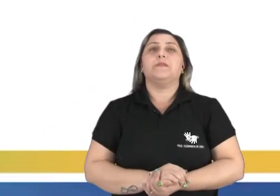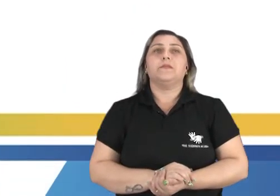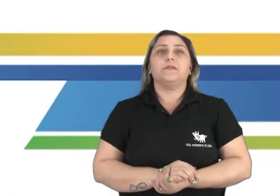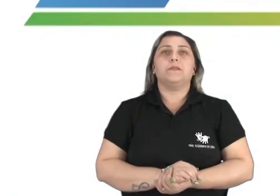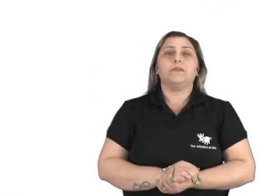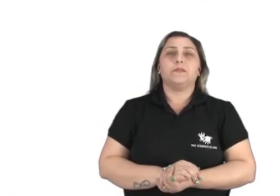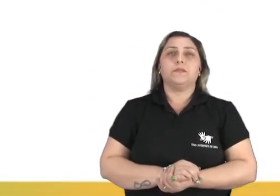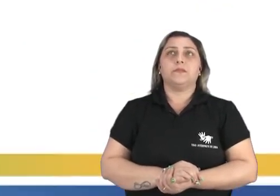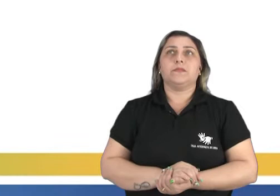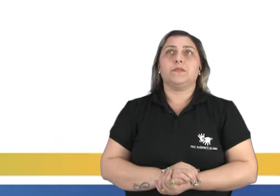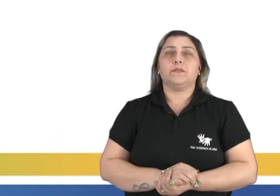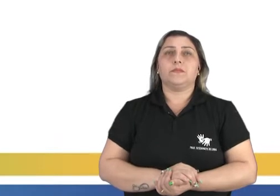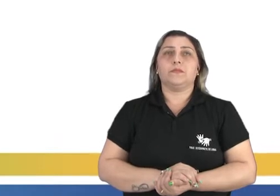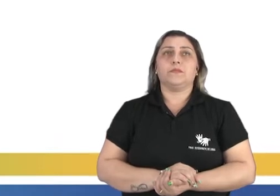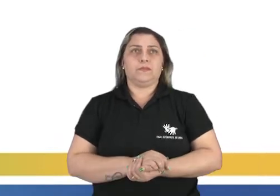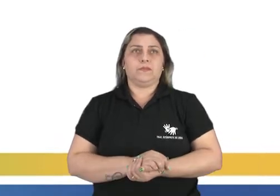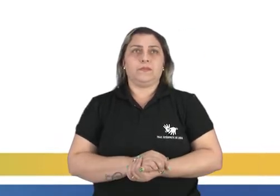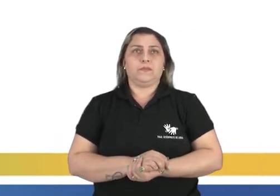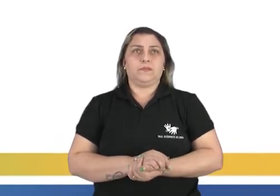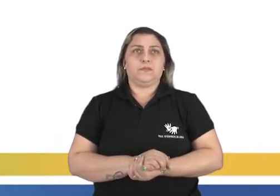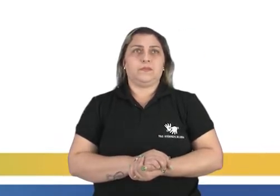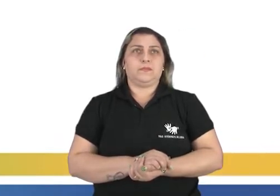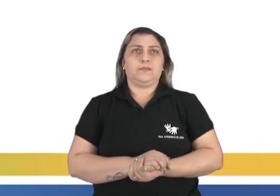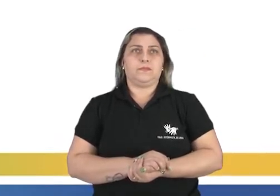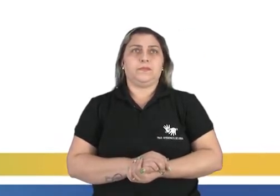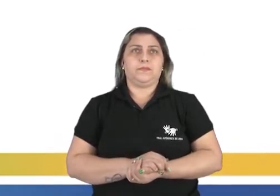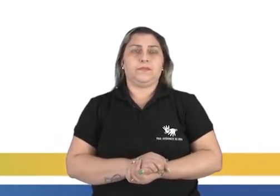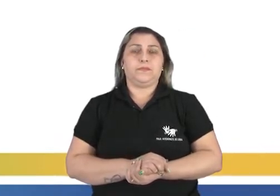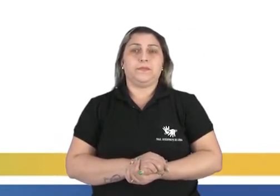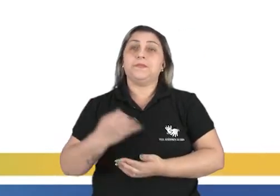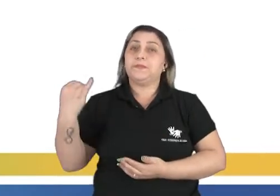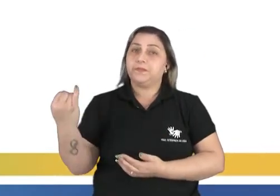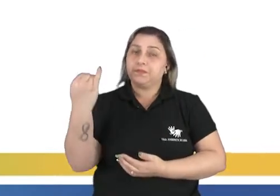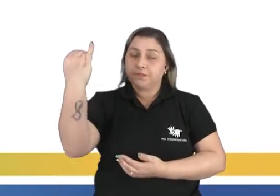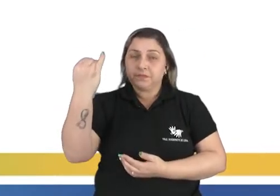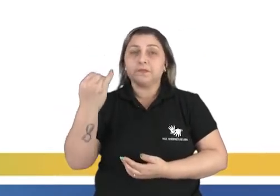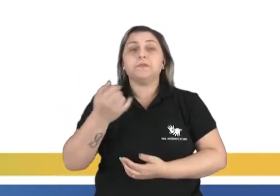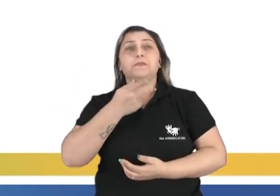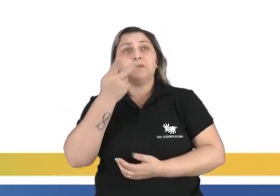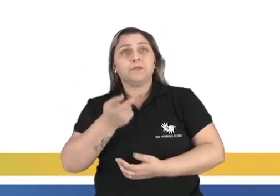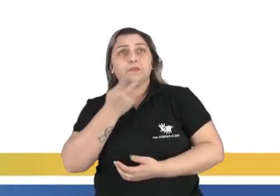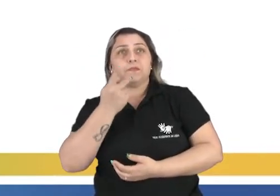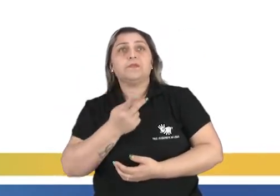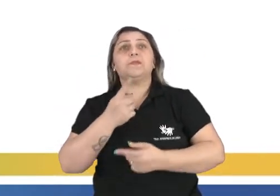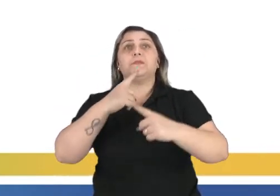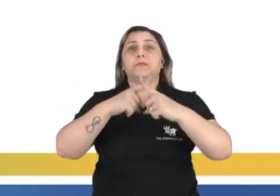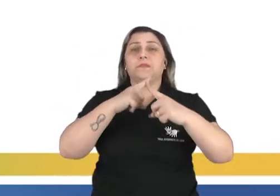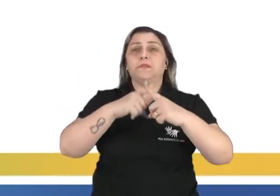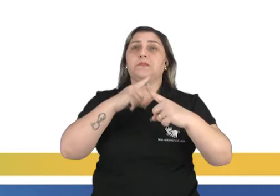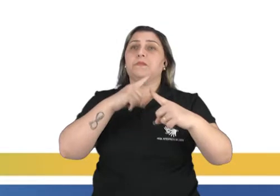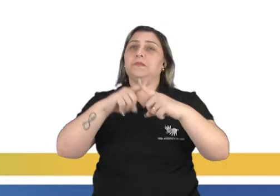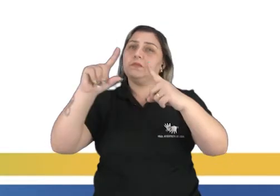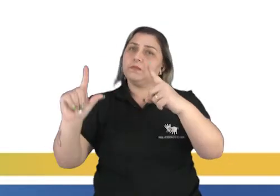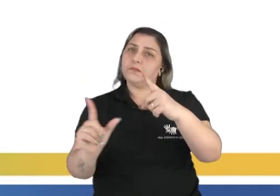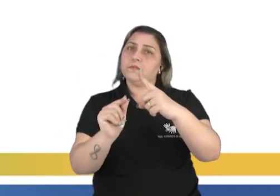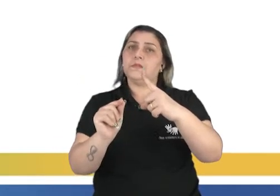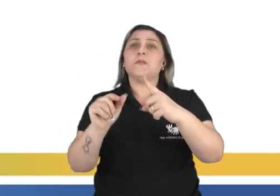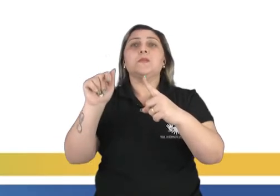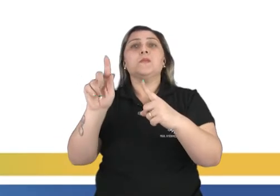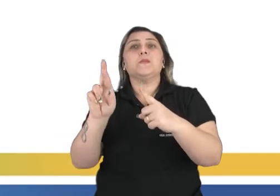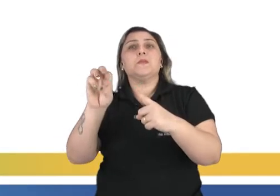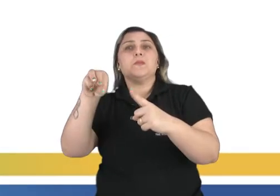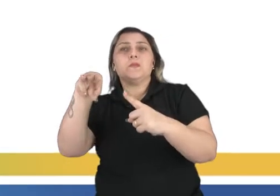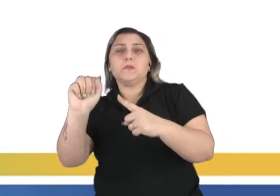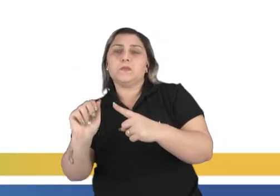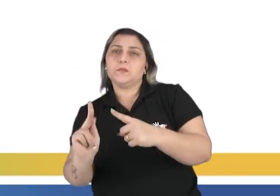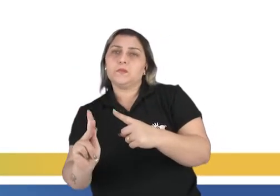e miligrama, né? Pessoal, um ponto importante que nós devemos falar é sobre múltiplos e submúltiplos do grama,